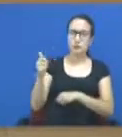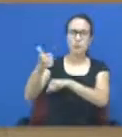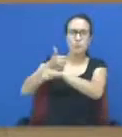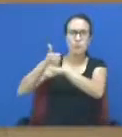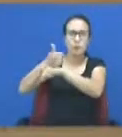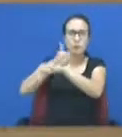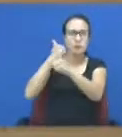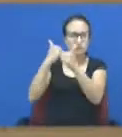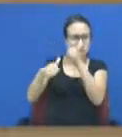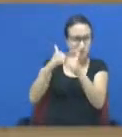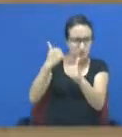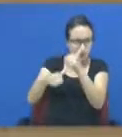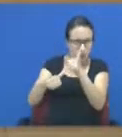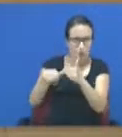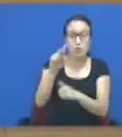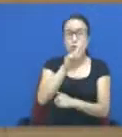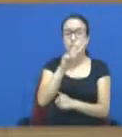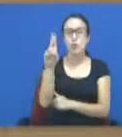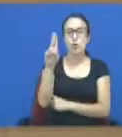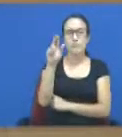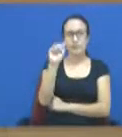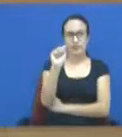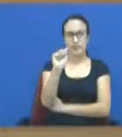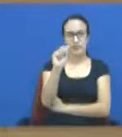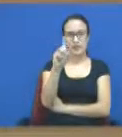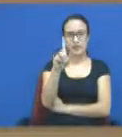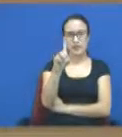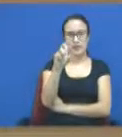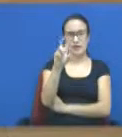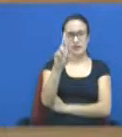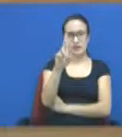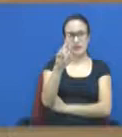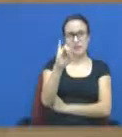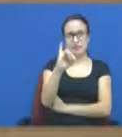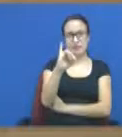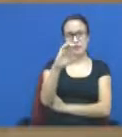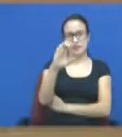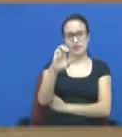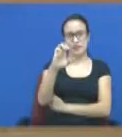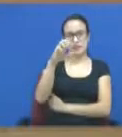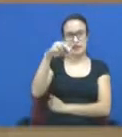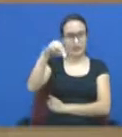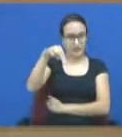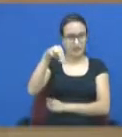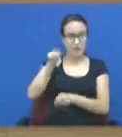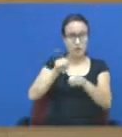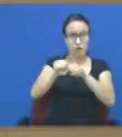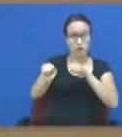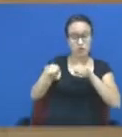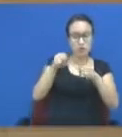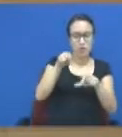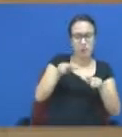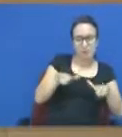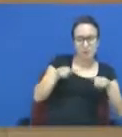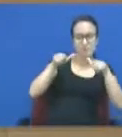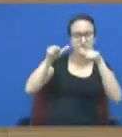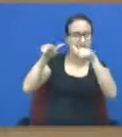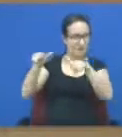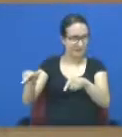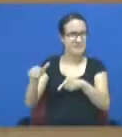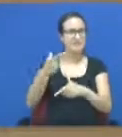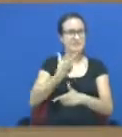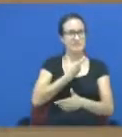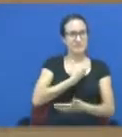e medalha Mérito Cívico 15 de setembro, Ordem Tatuibi, ao atleta Adrien Roberto Domingues pelos títulos conquistados